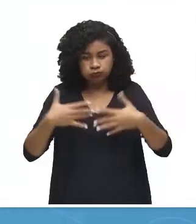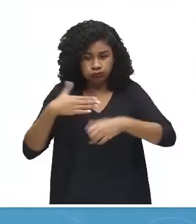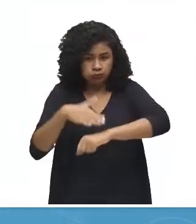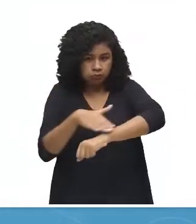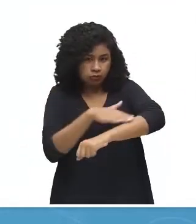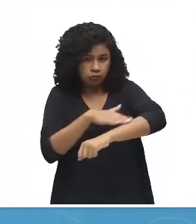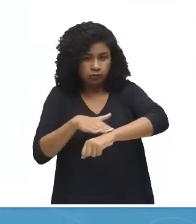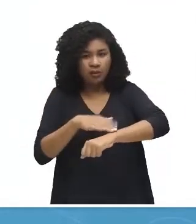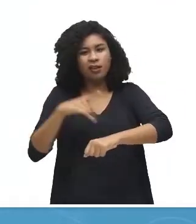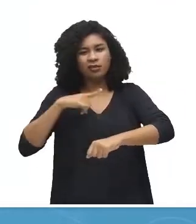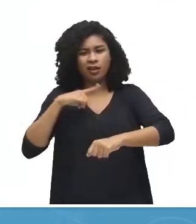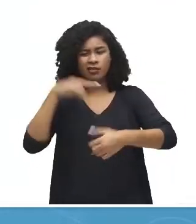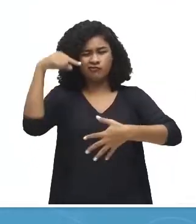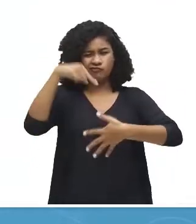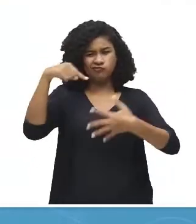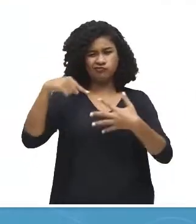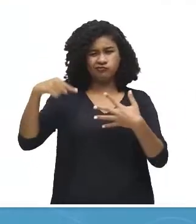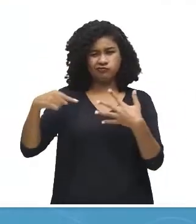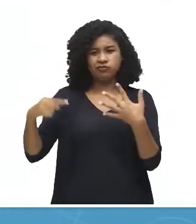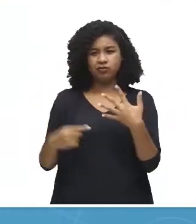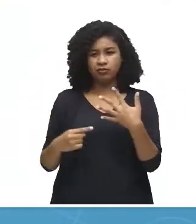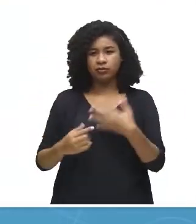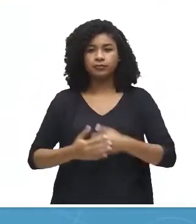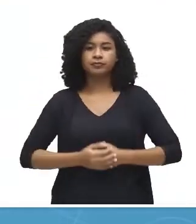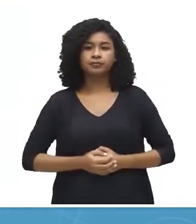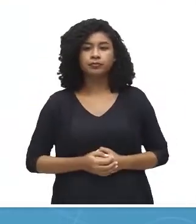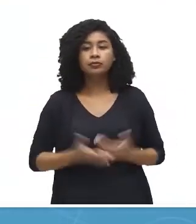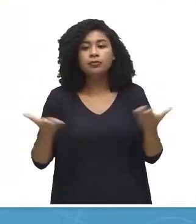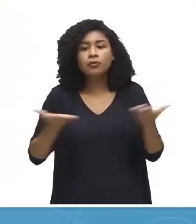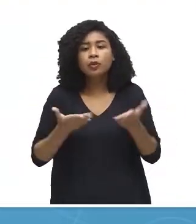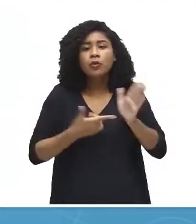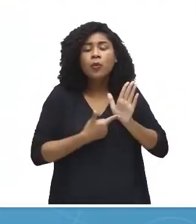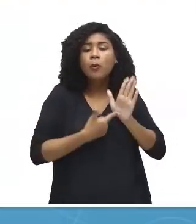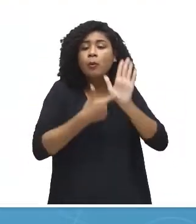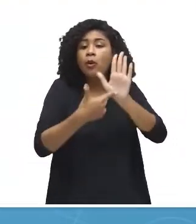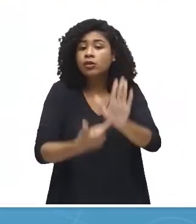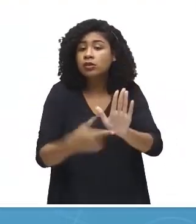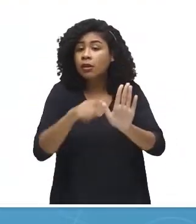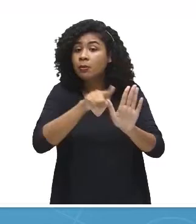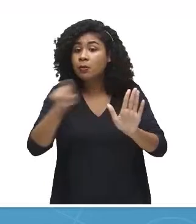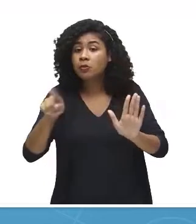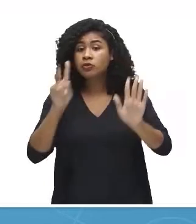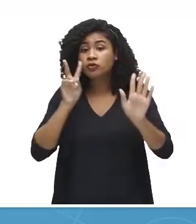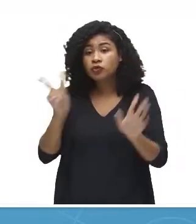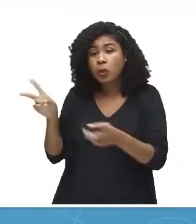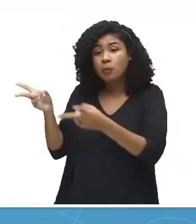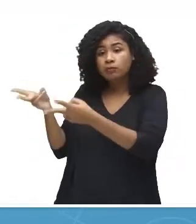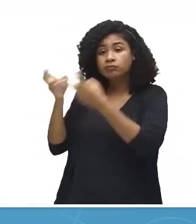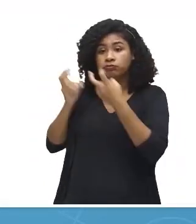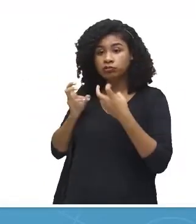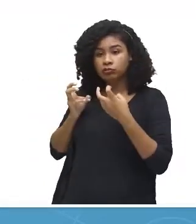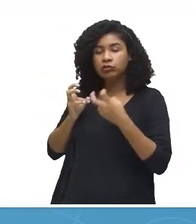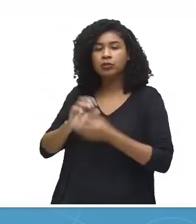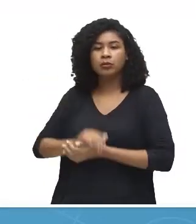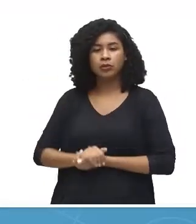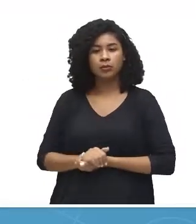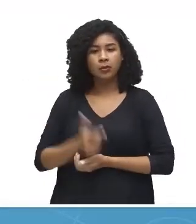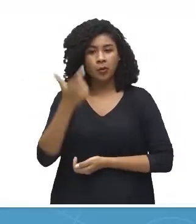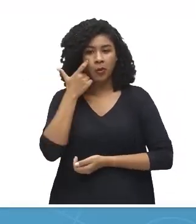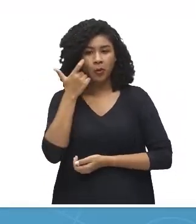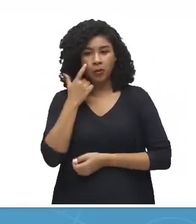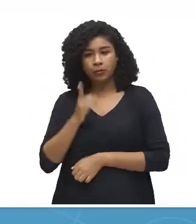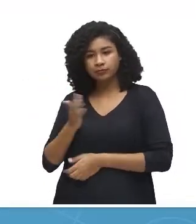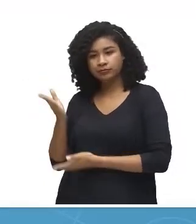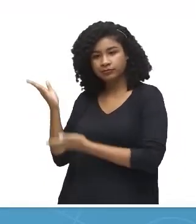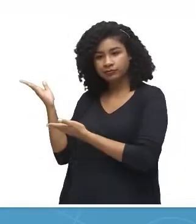funções. Vamos olhar como é ali um pedacinho do tecido epitelial. A gente vai ver que ele serve para proteção e revestimento